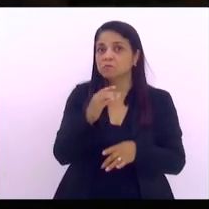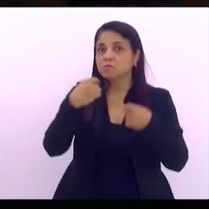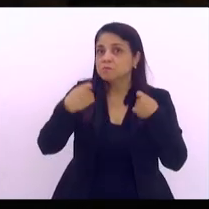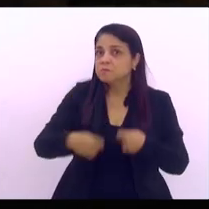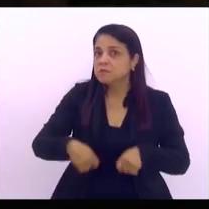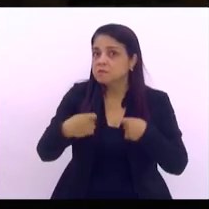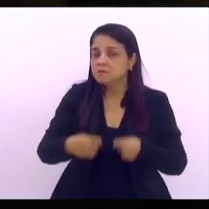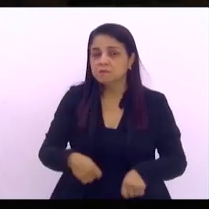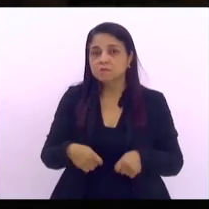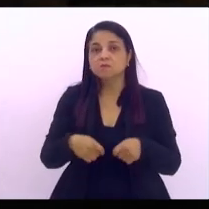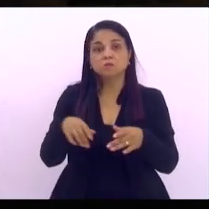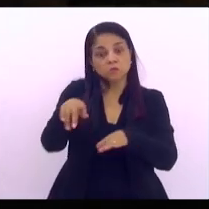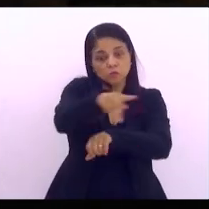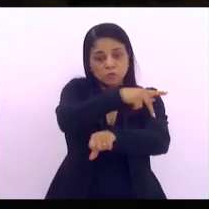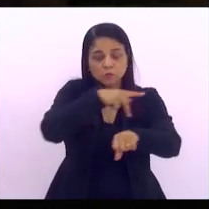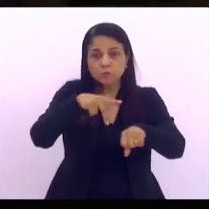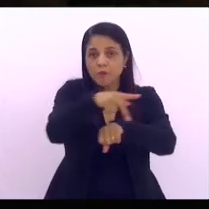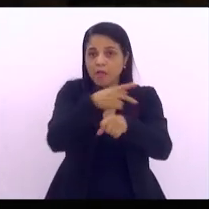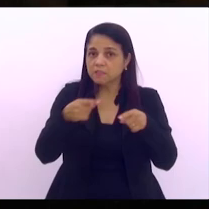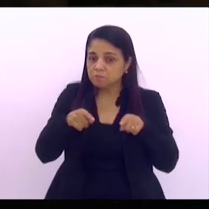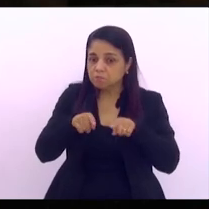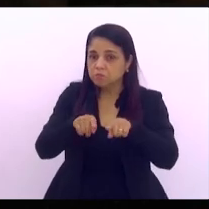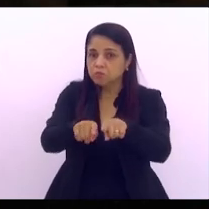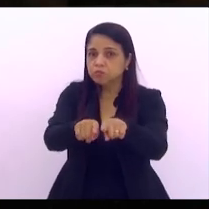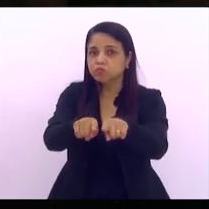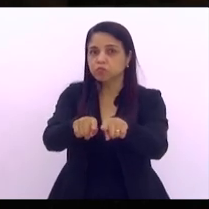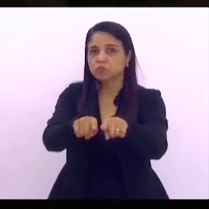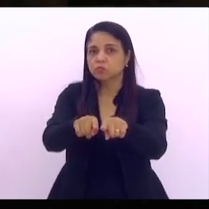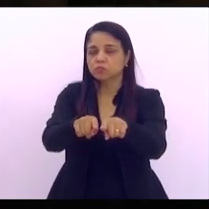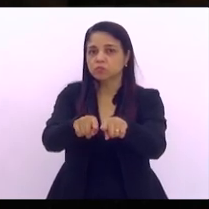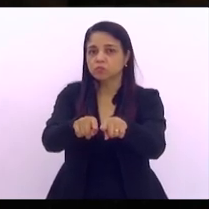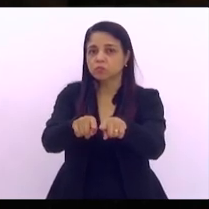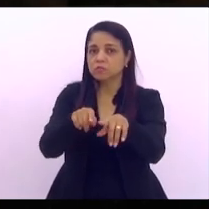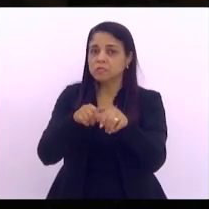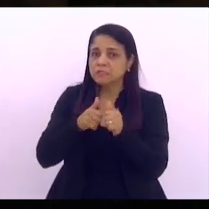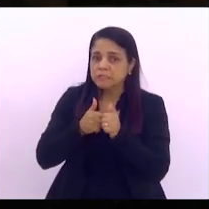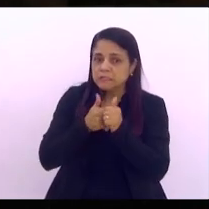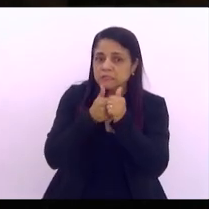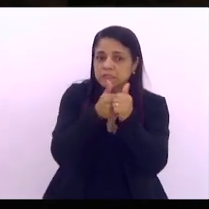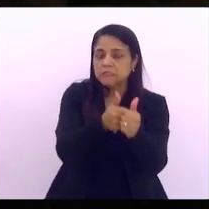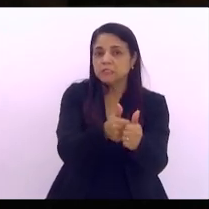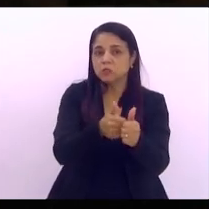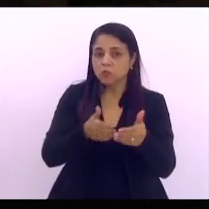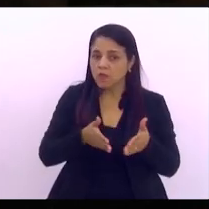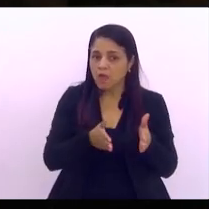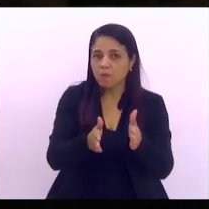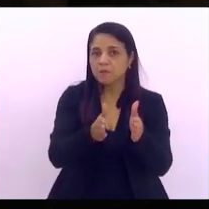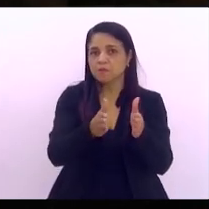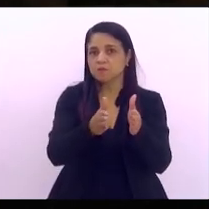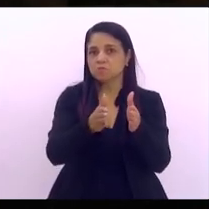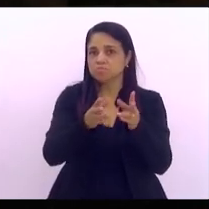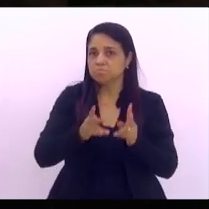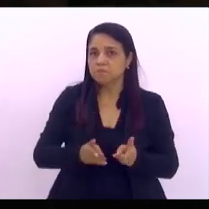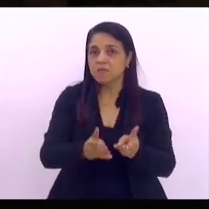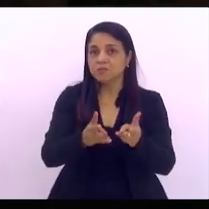os países que estão seguindo esse mesmo caminho. Não, o Brasil está seguindo o caminho ao